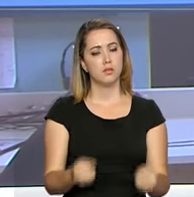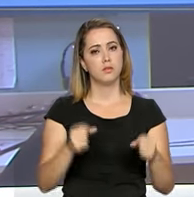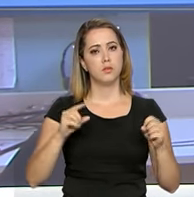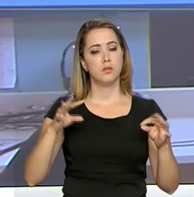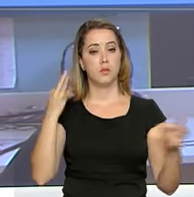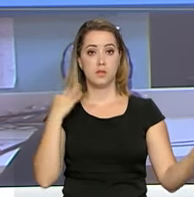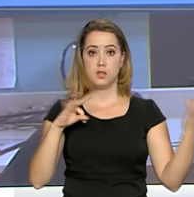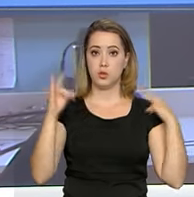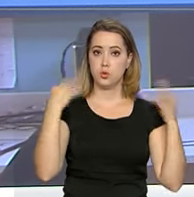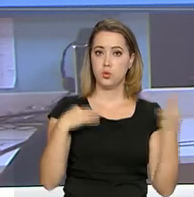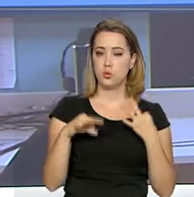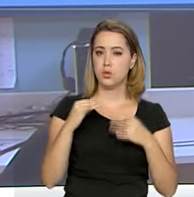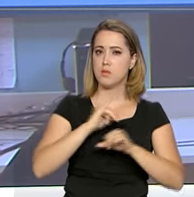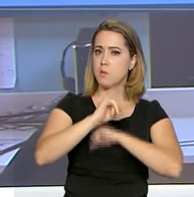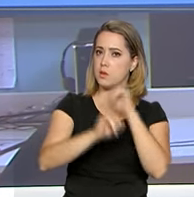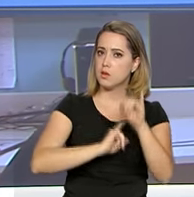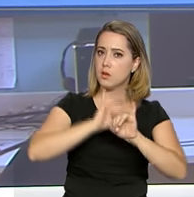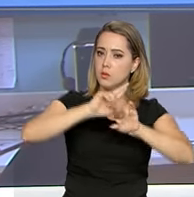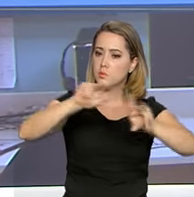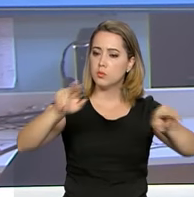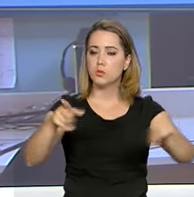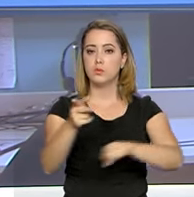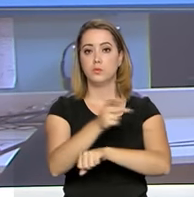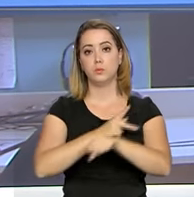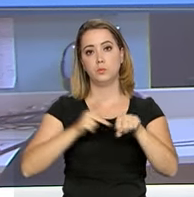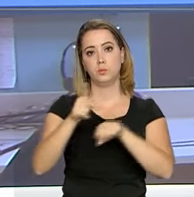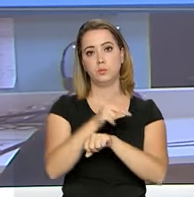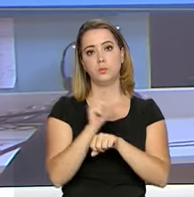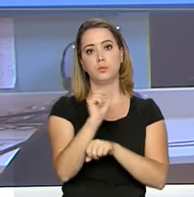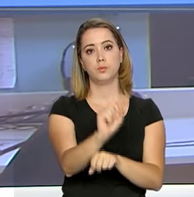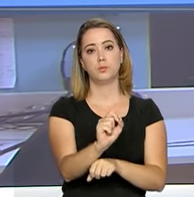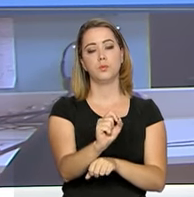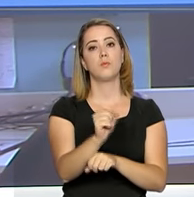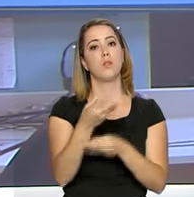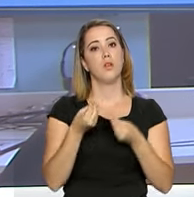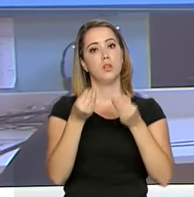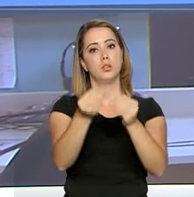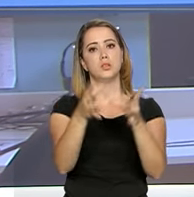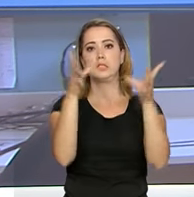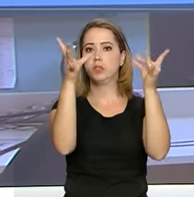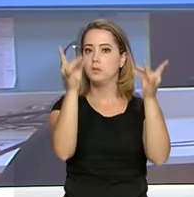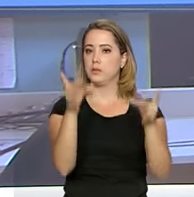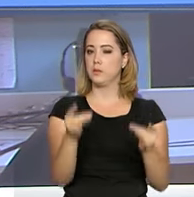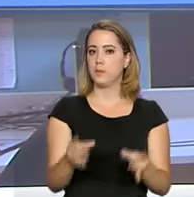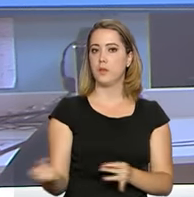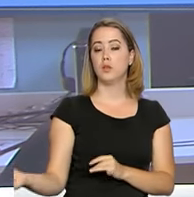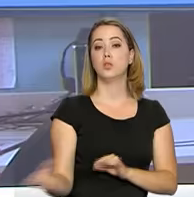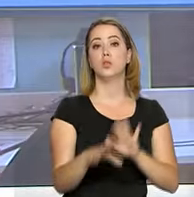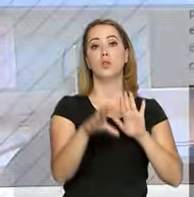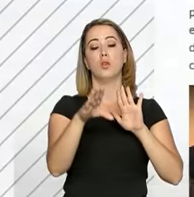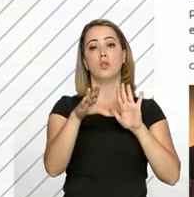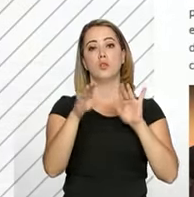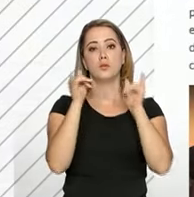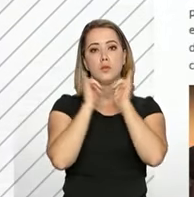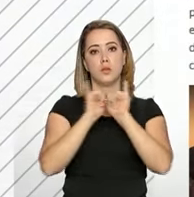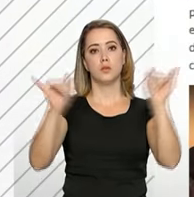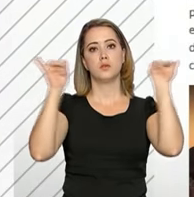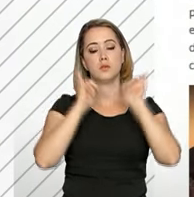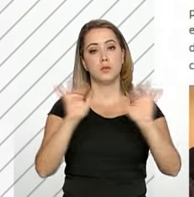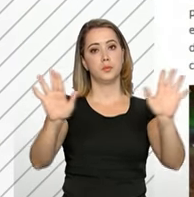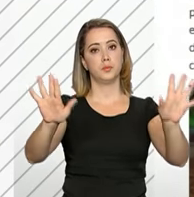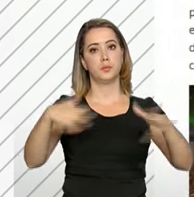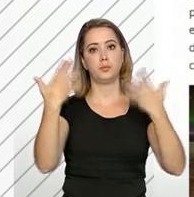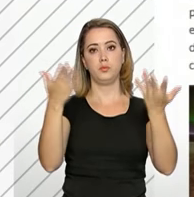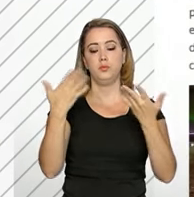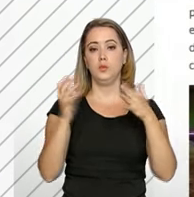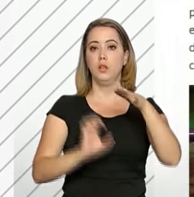sites de países como Alemanha Estados Unidos Inglaterra e Itália deram destaque a mais nova campanha de verão da im